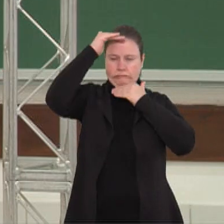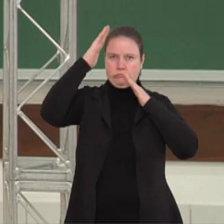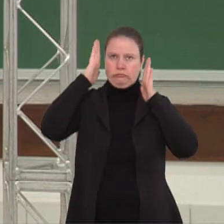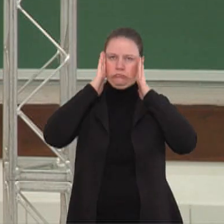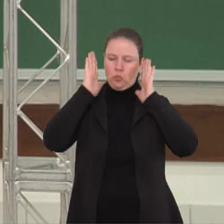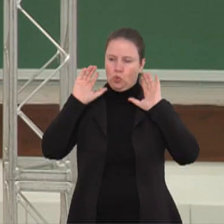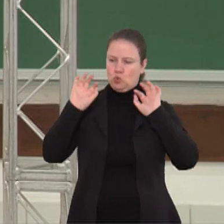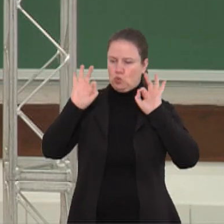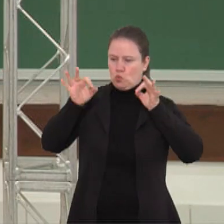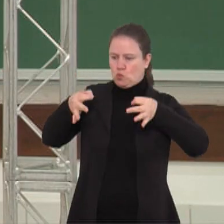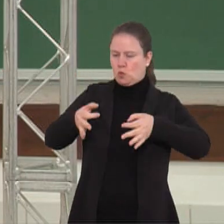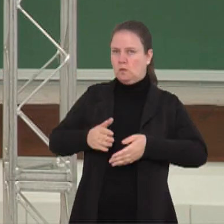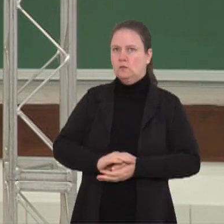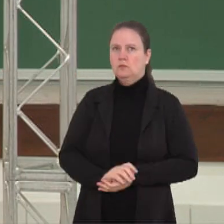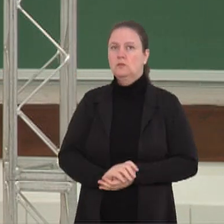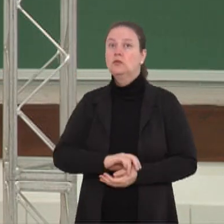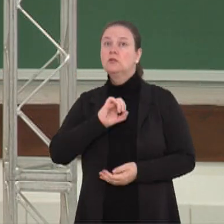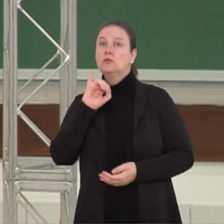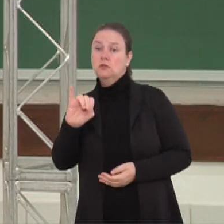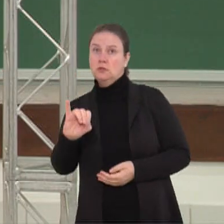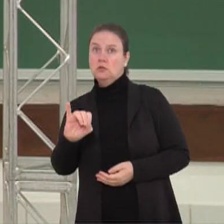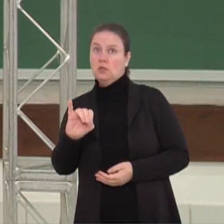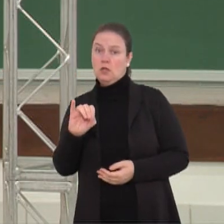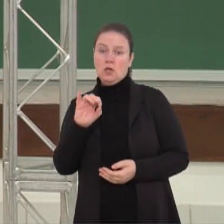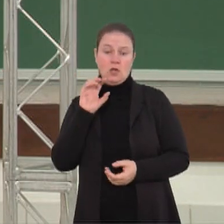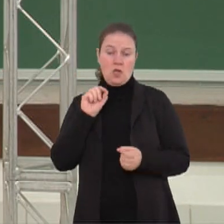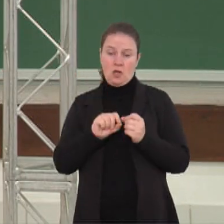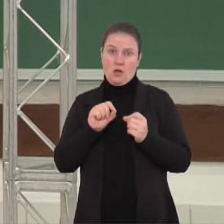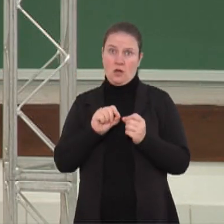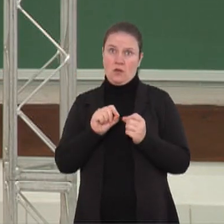fosse, teríamos guerra o tempo todo.